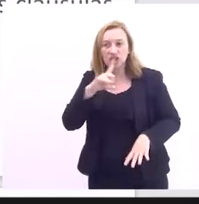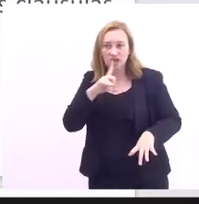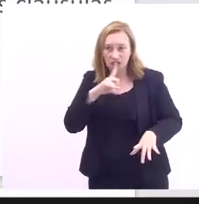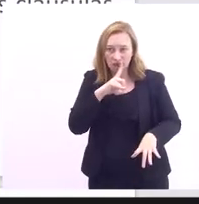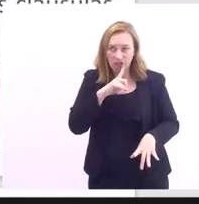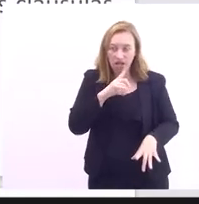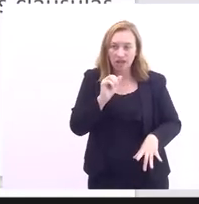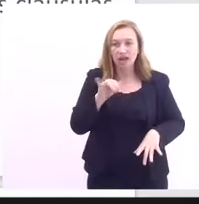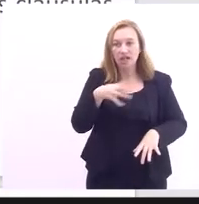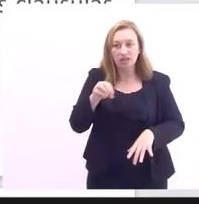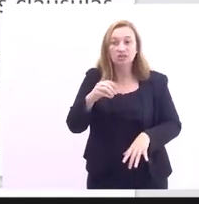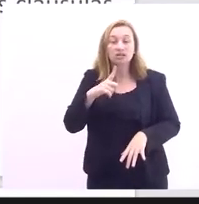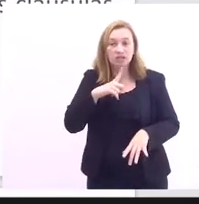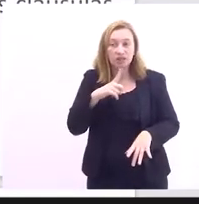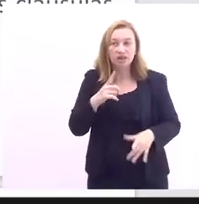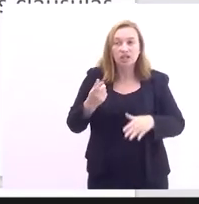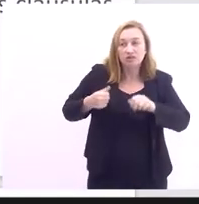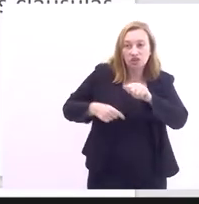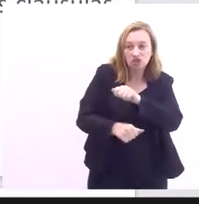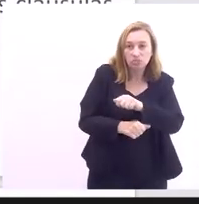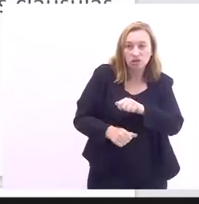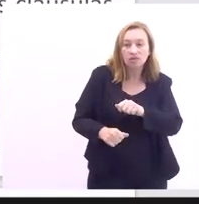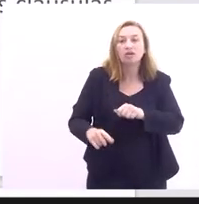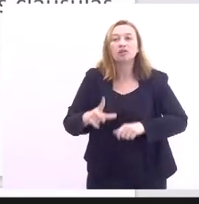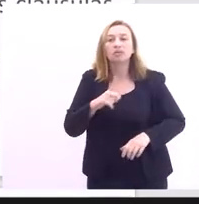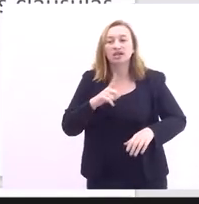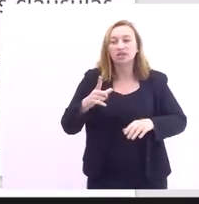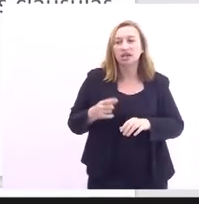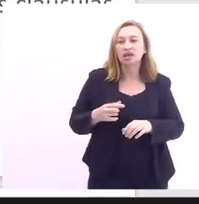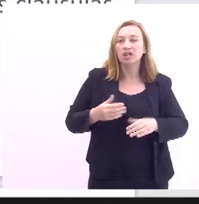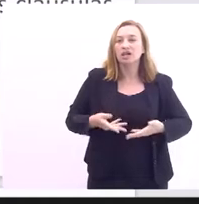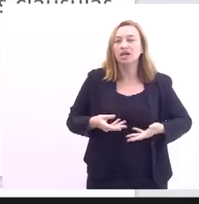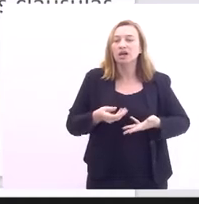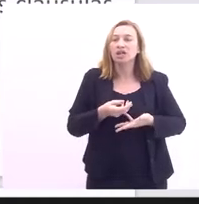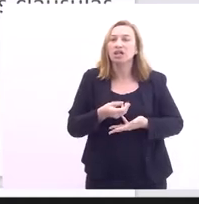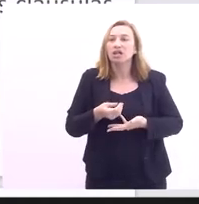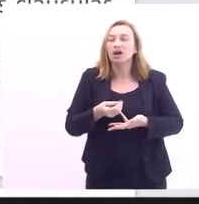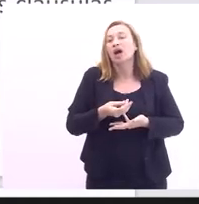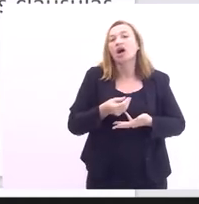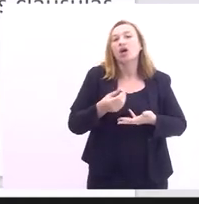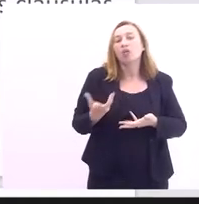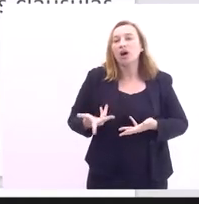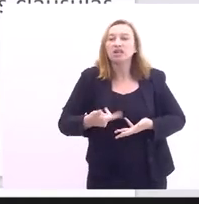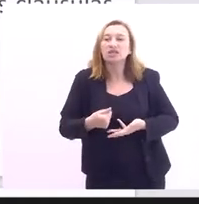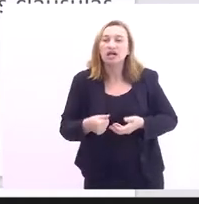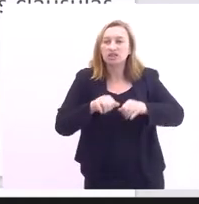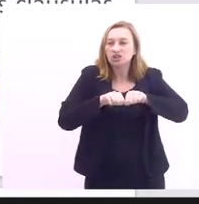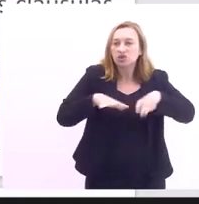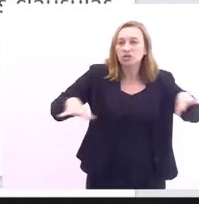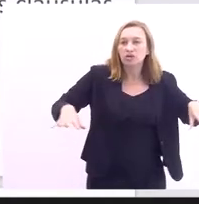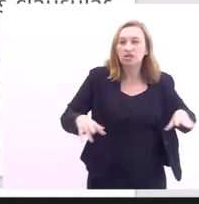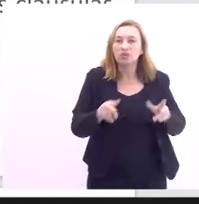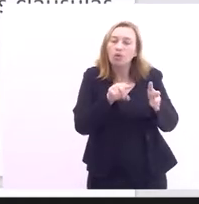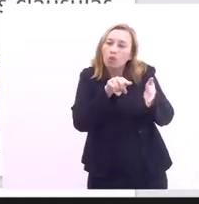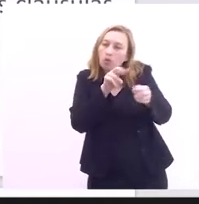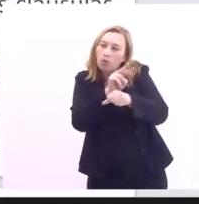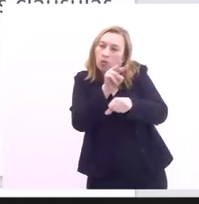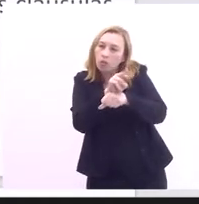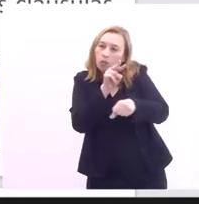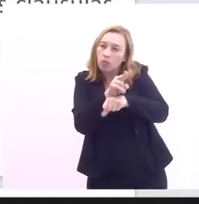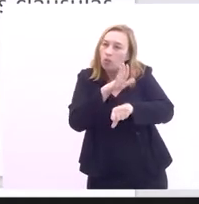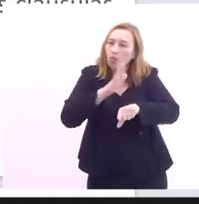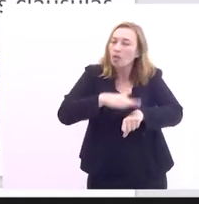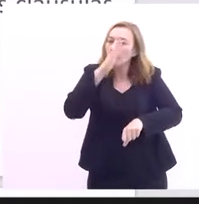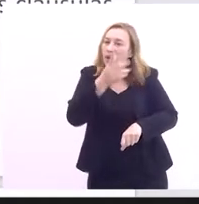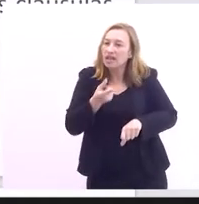que a Enel Rio vem aplicando para melhorar a qualidade do fornecimento, o que nos leva a continuar sempre ali monitorando e principalmente aplicando